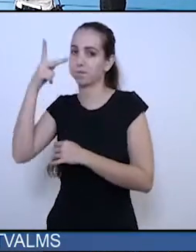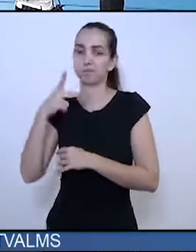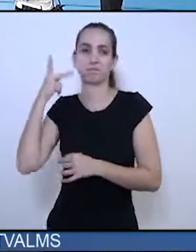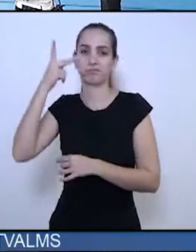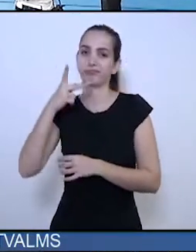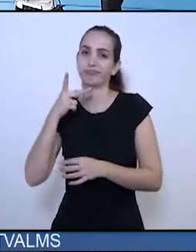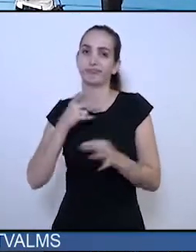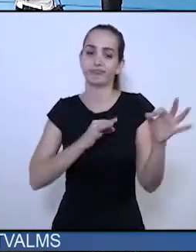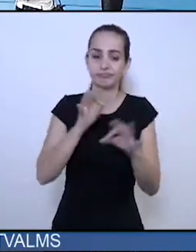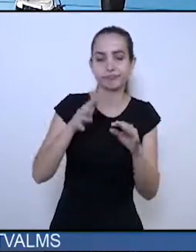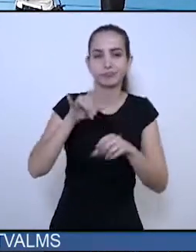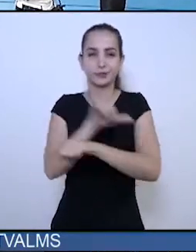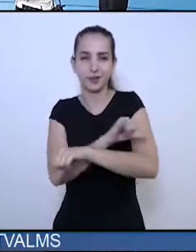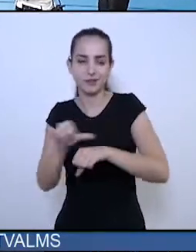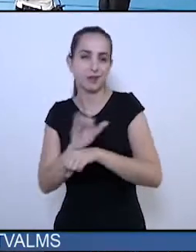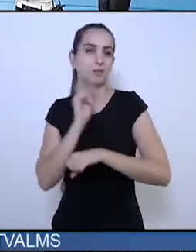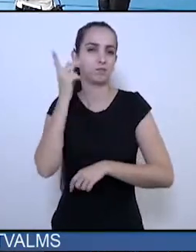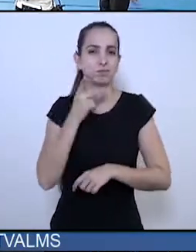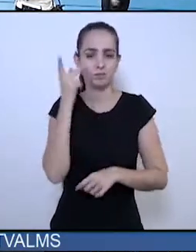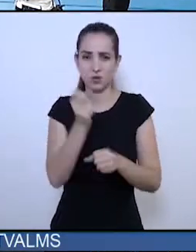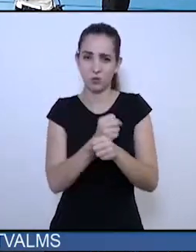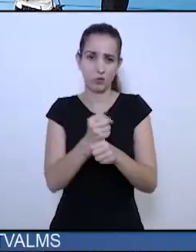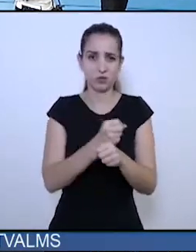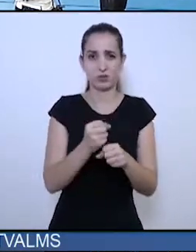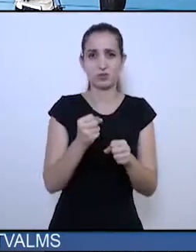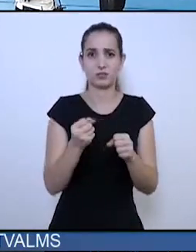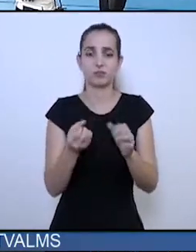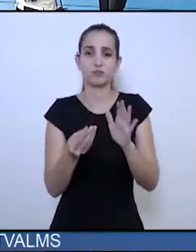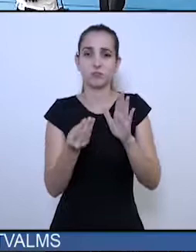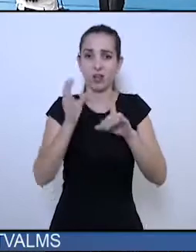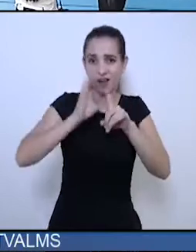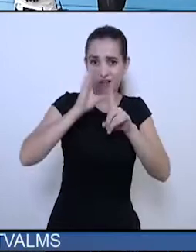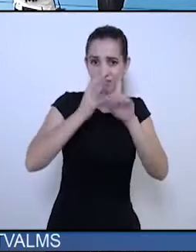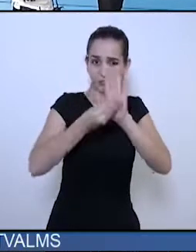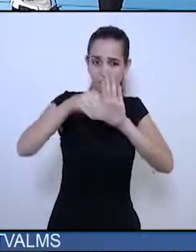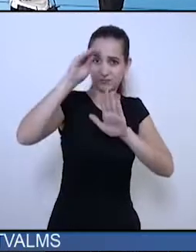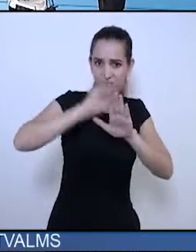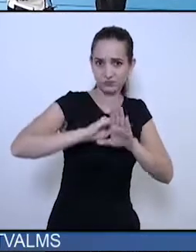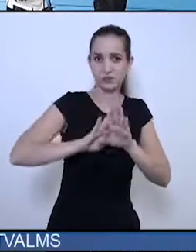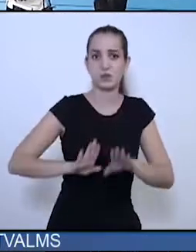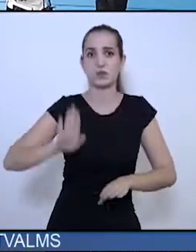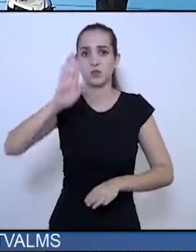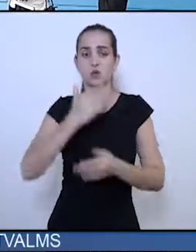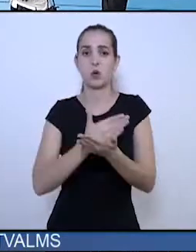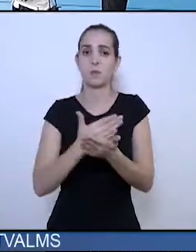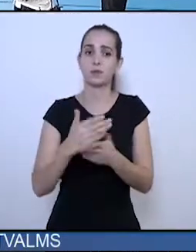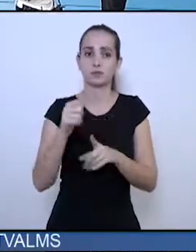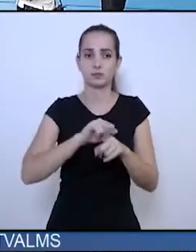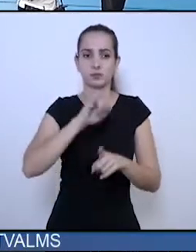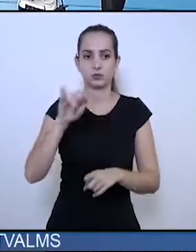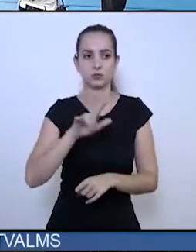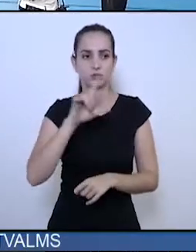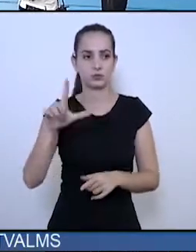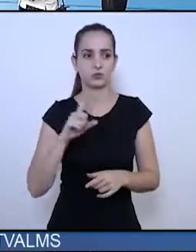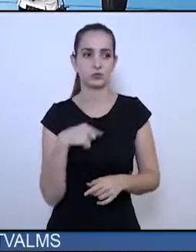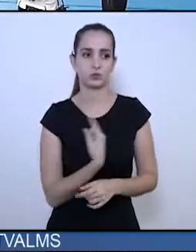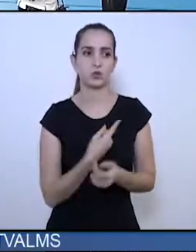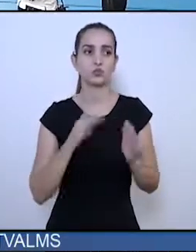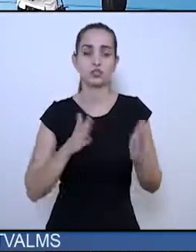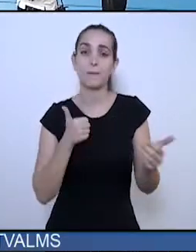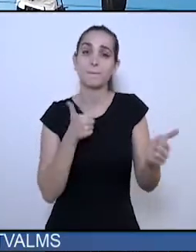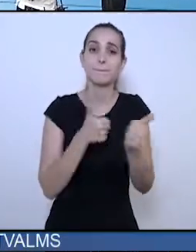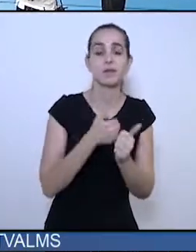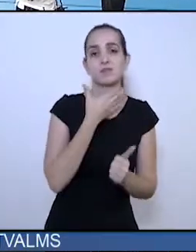um ano de eleição. Nós sabemos que o calendário eleitoral desse ano começa a partir de julho. Nós estamos entrando em